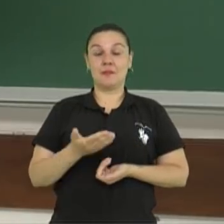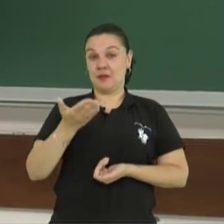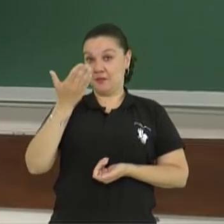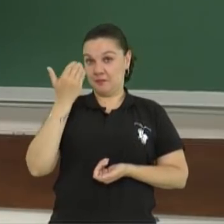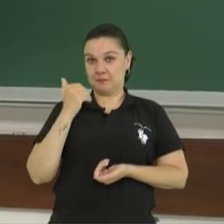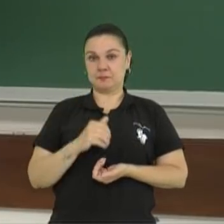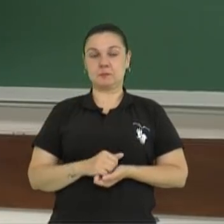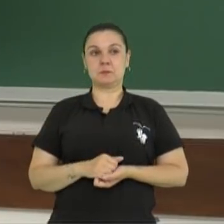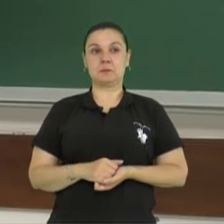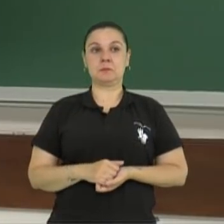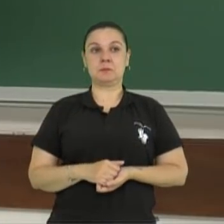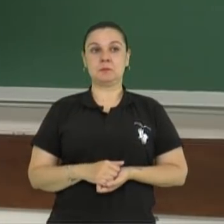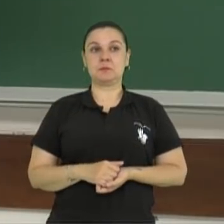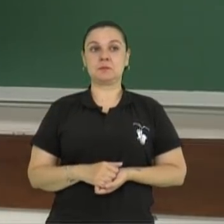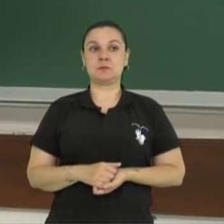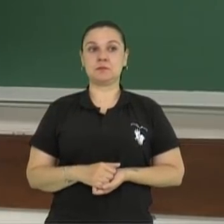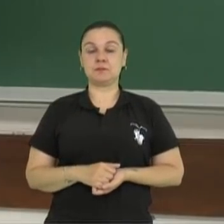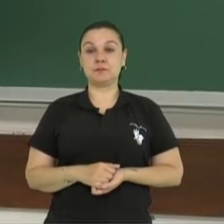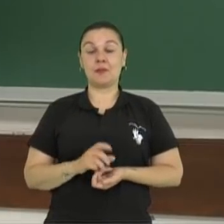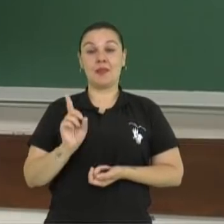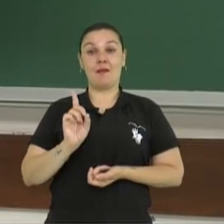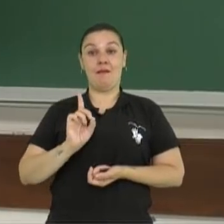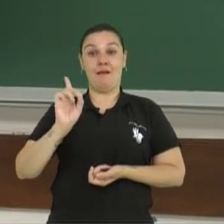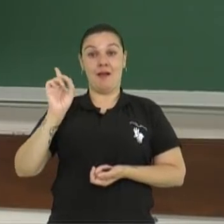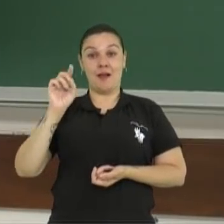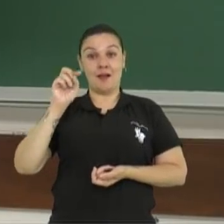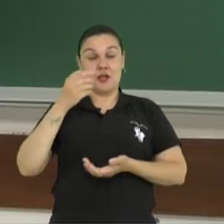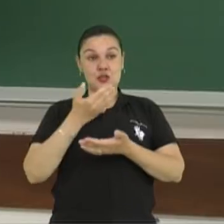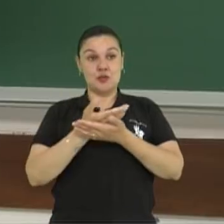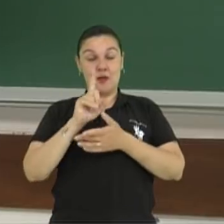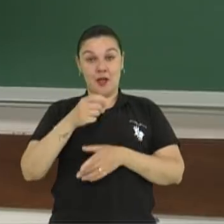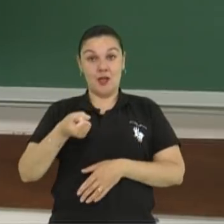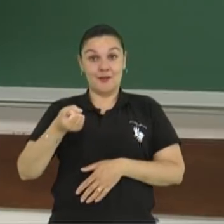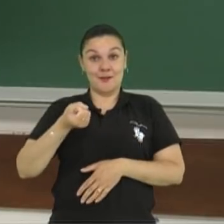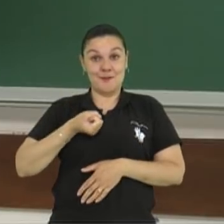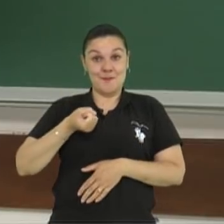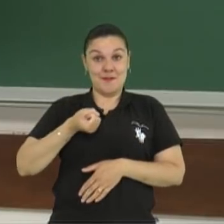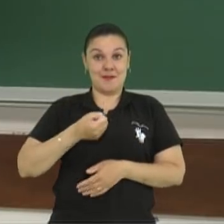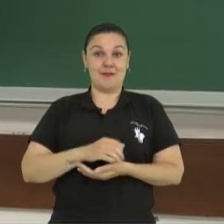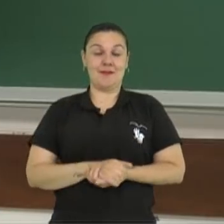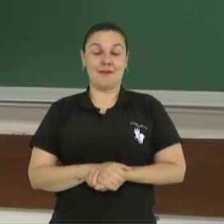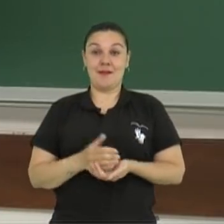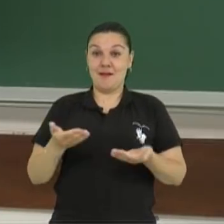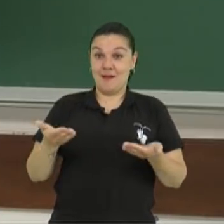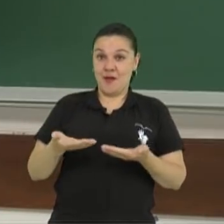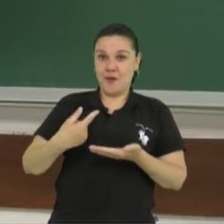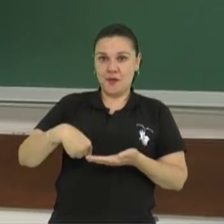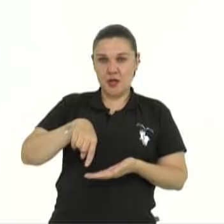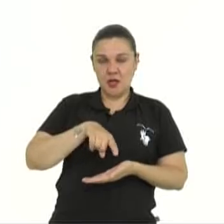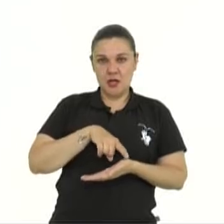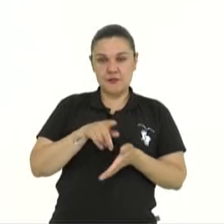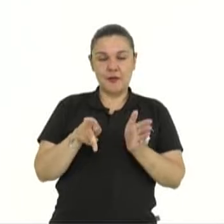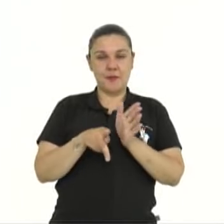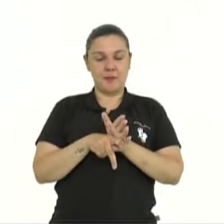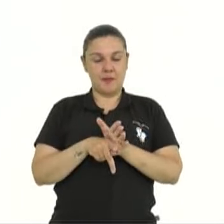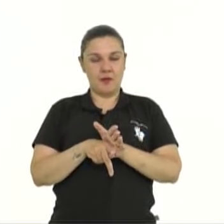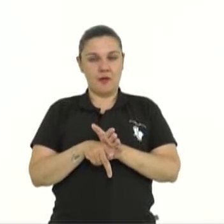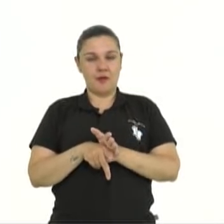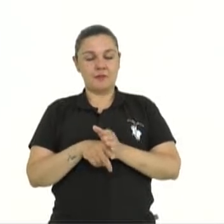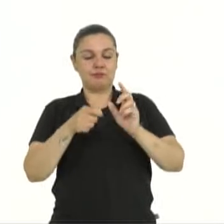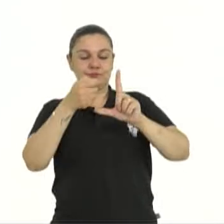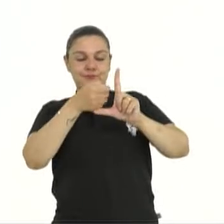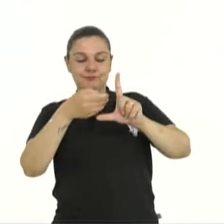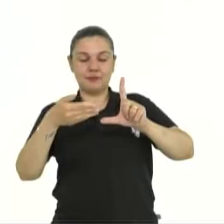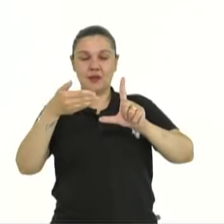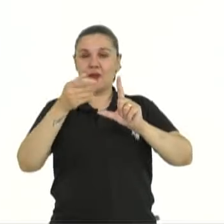lá. Então, aquela que nós estudamos é a escala numérica. Agora a gente vai falar da escala gráfica. É